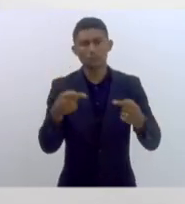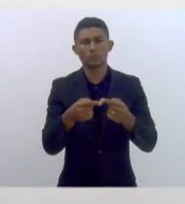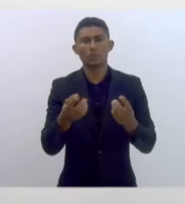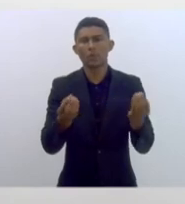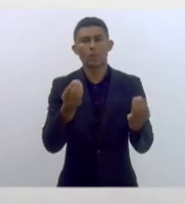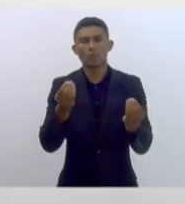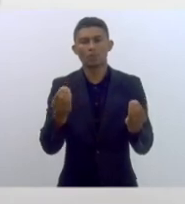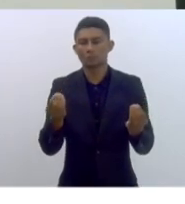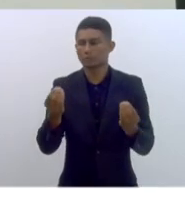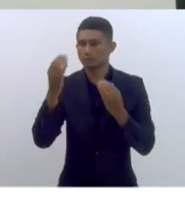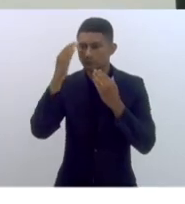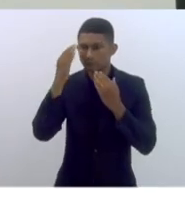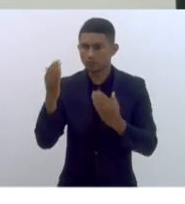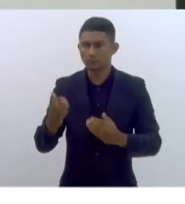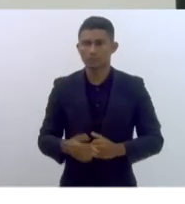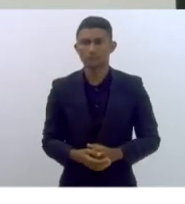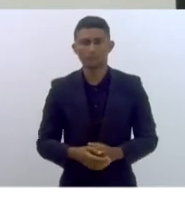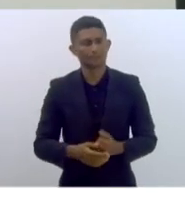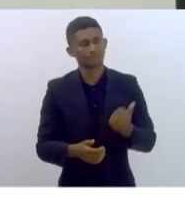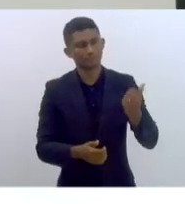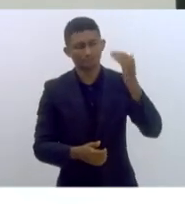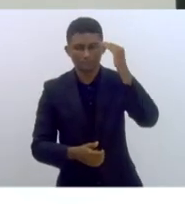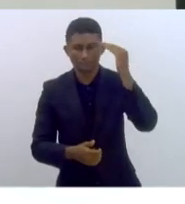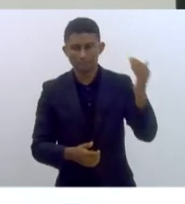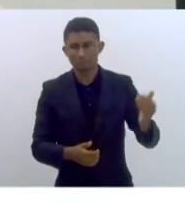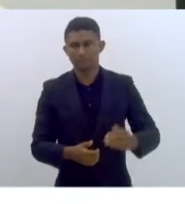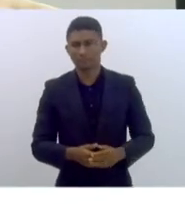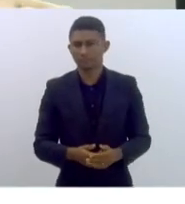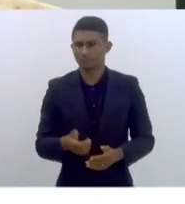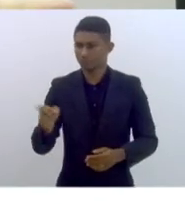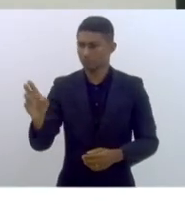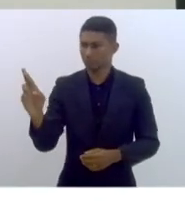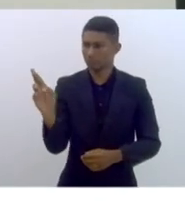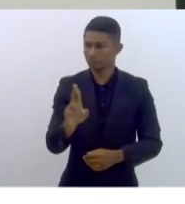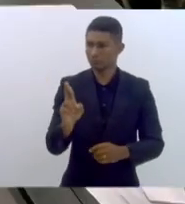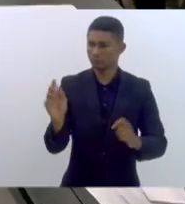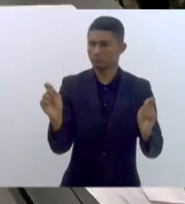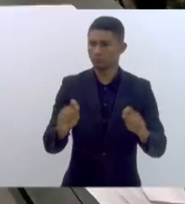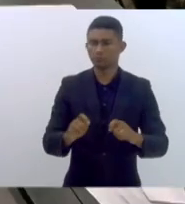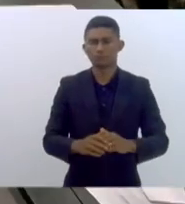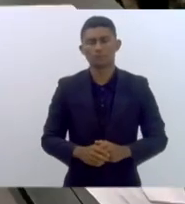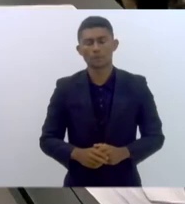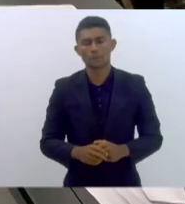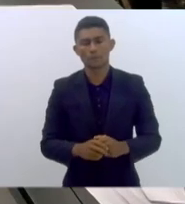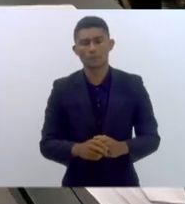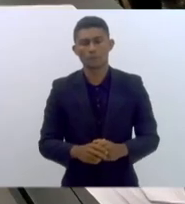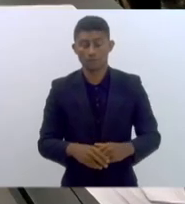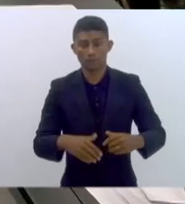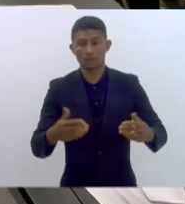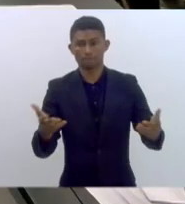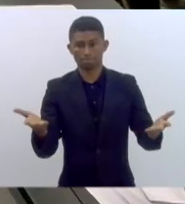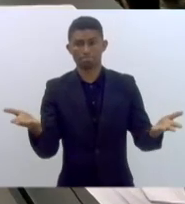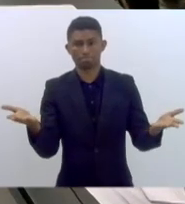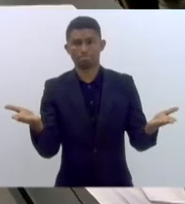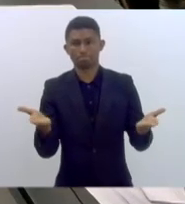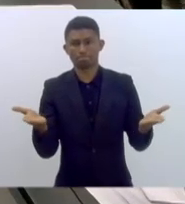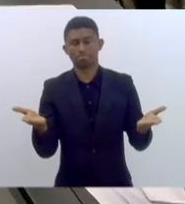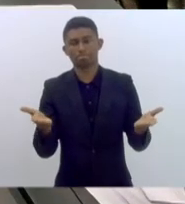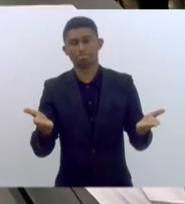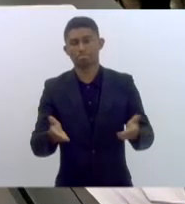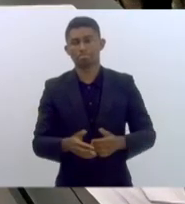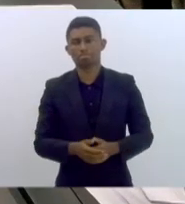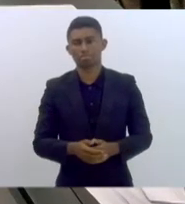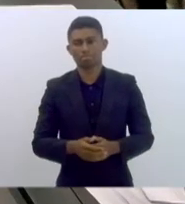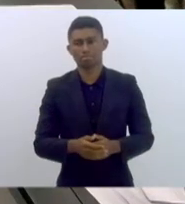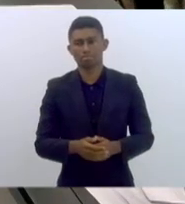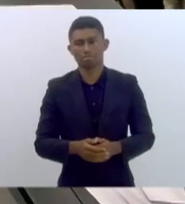obrigado. Obrigado, presidente. Se puder responder... Não, então, agora vou tirar a